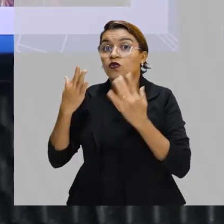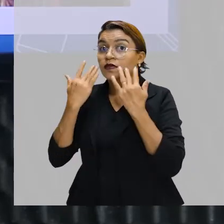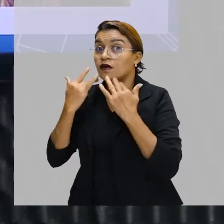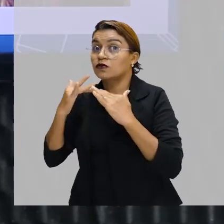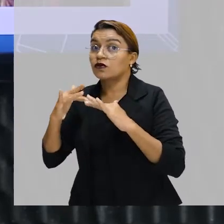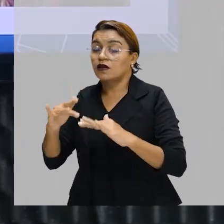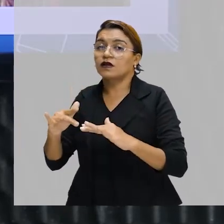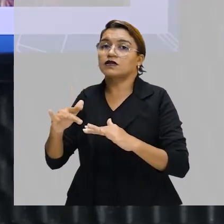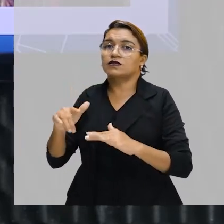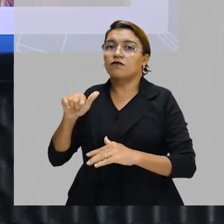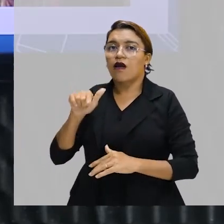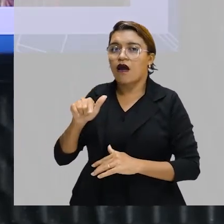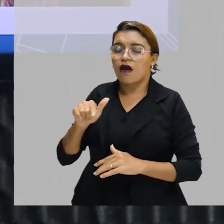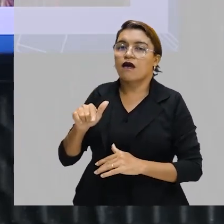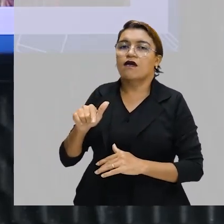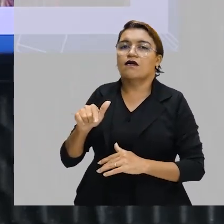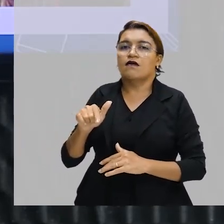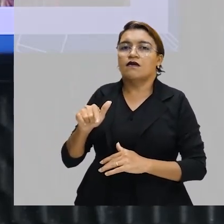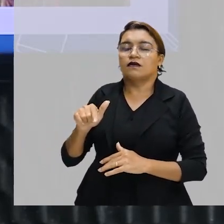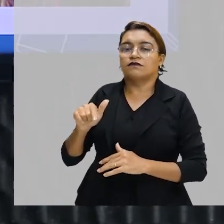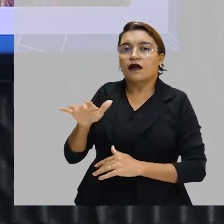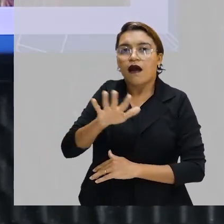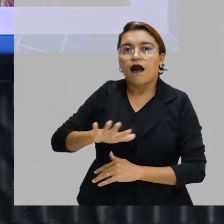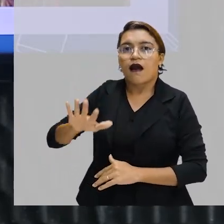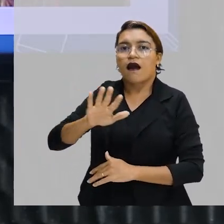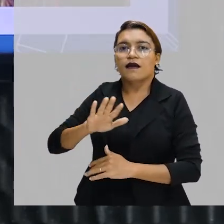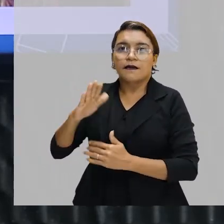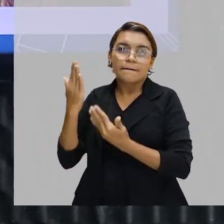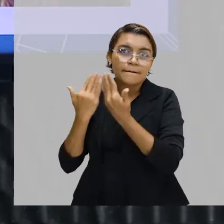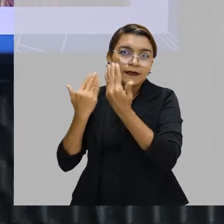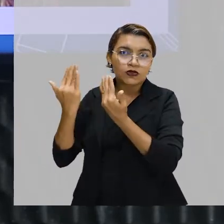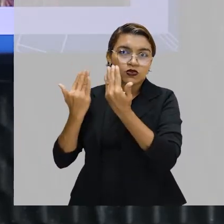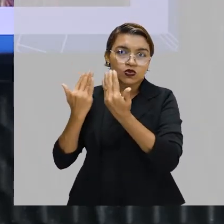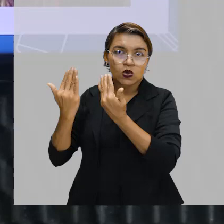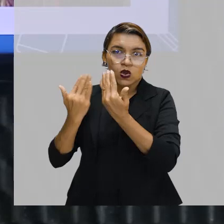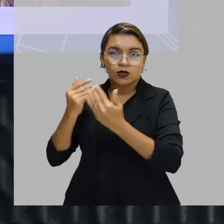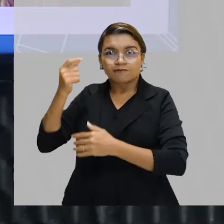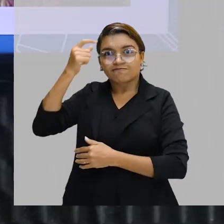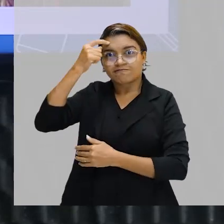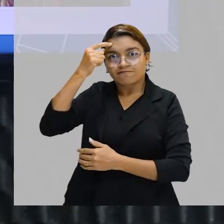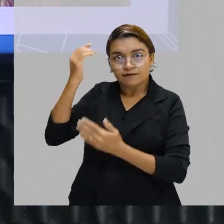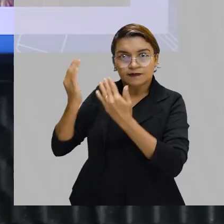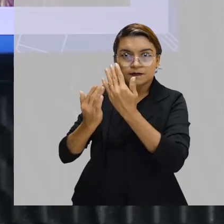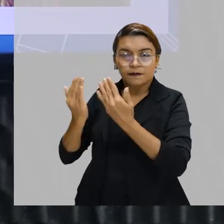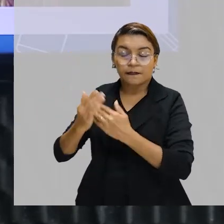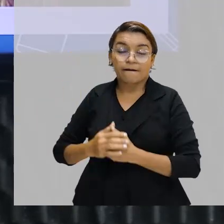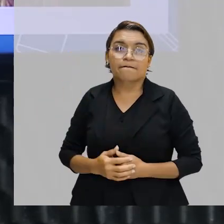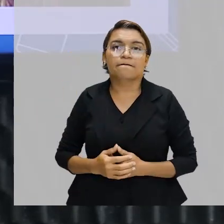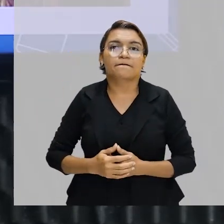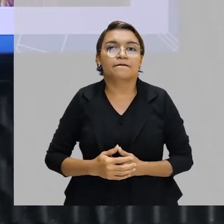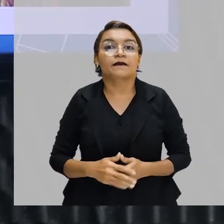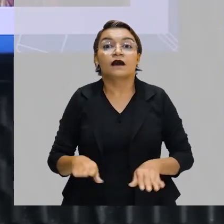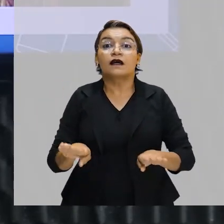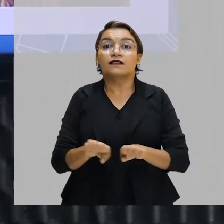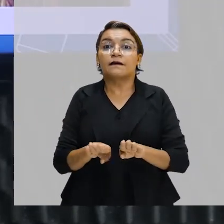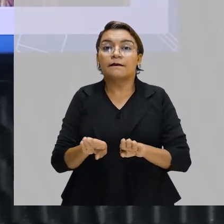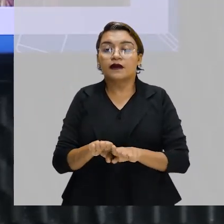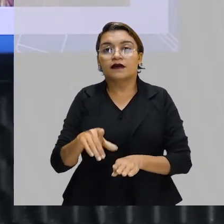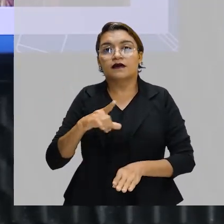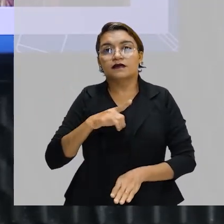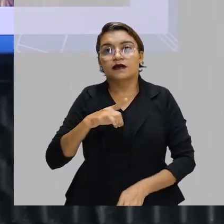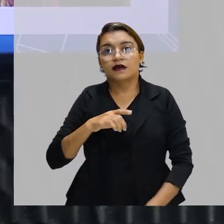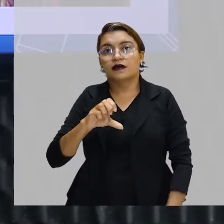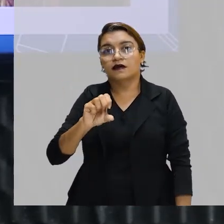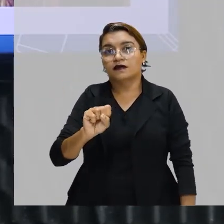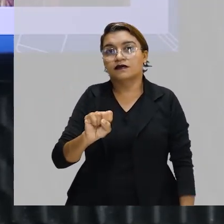questão patológica, né? A questão psicológica, as doenças, né? Aí nós temos o simbolismo, que